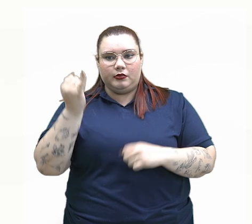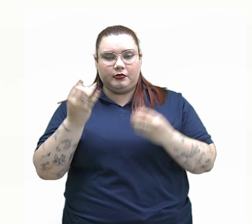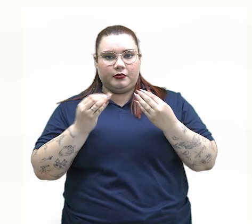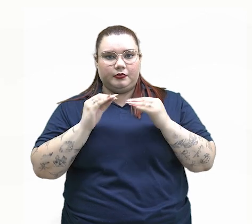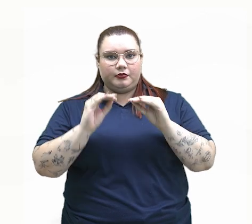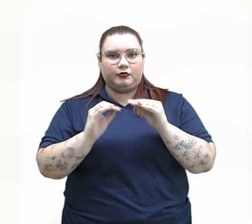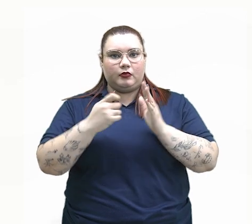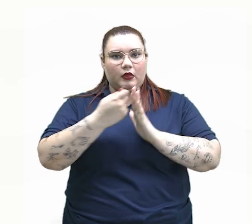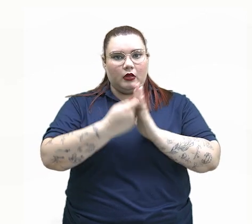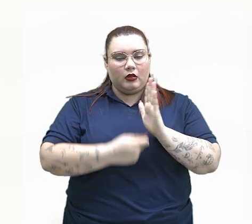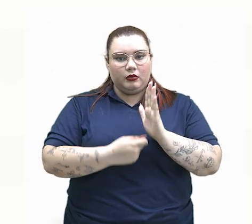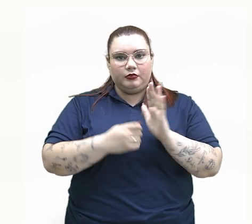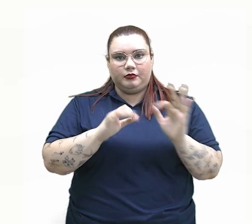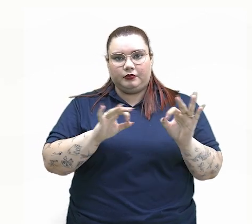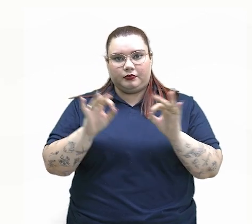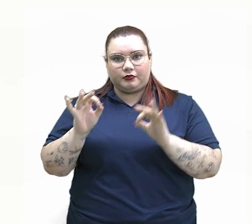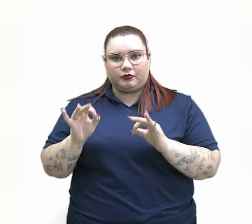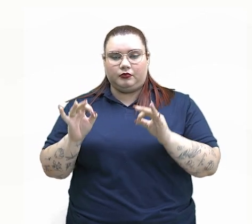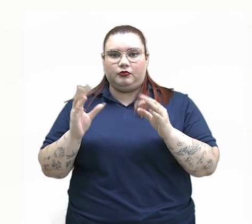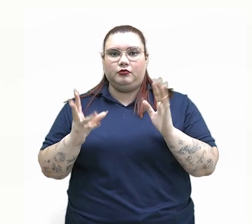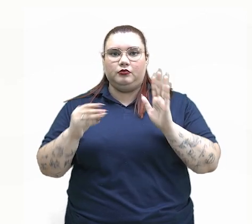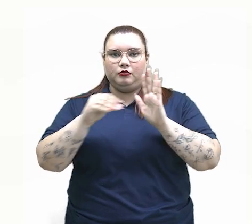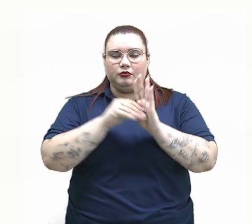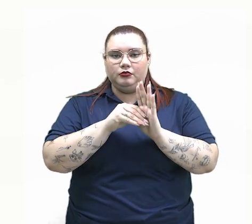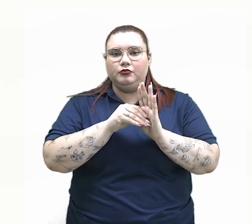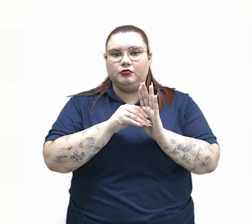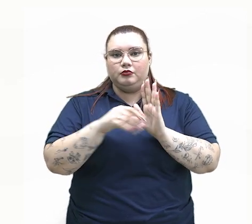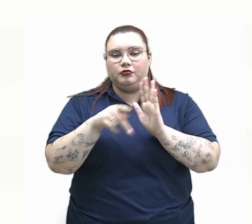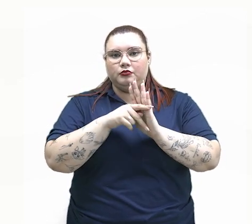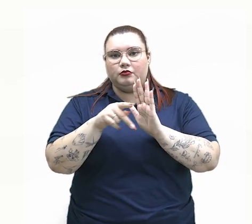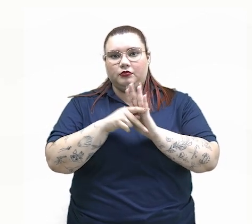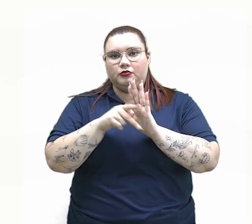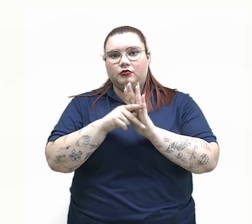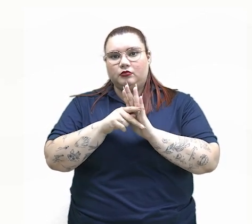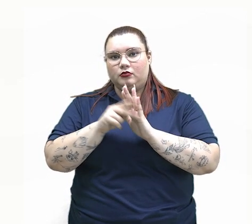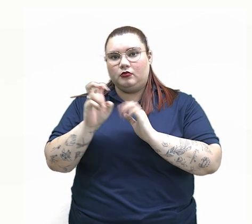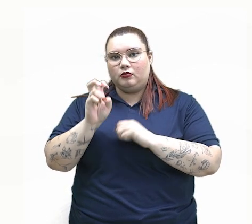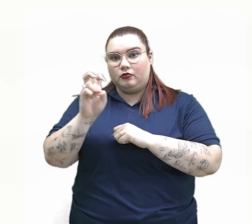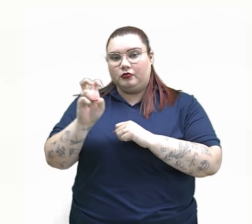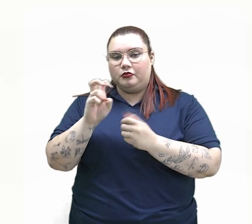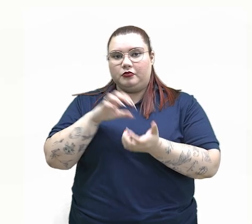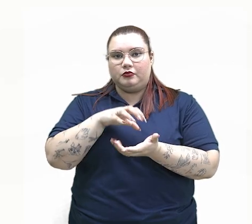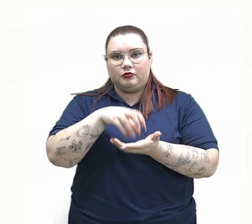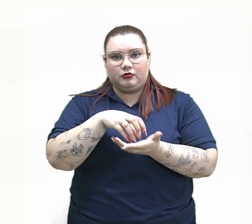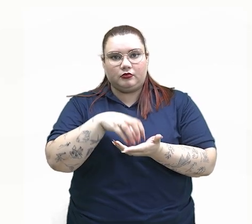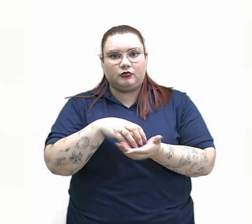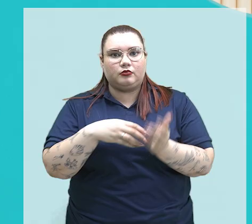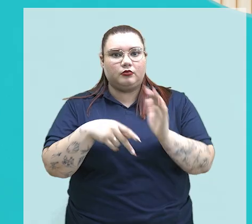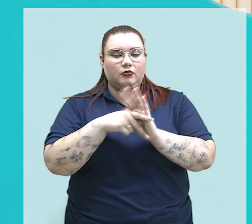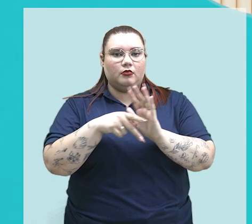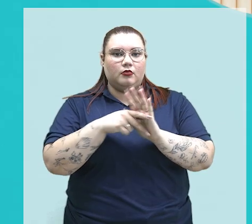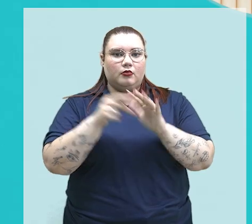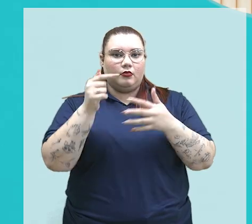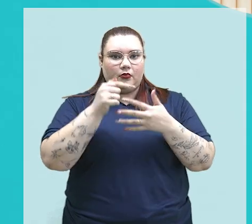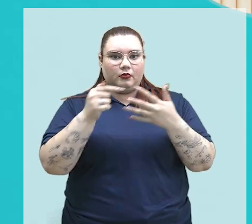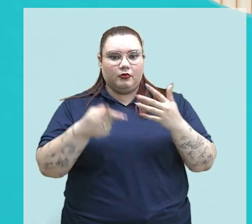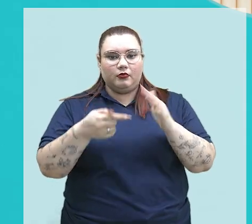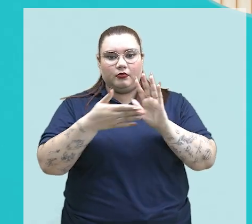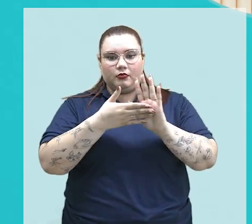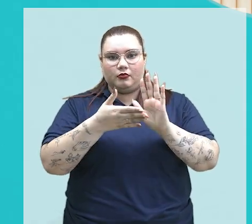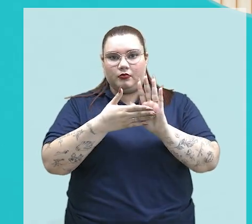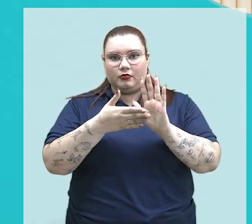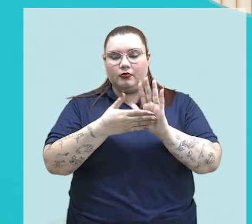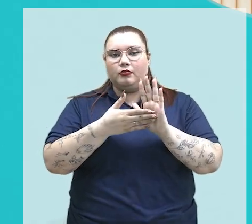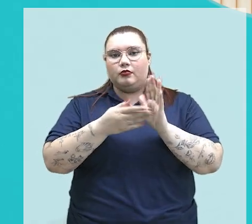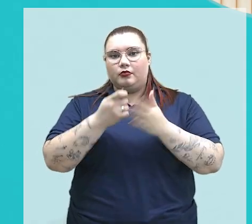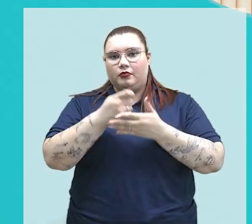dentro da redação e inclusive os nossos 5, né, os nossos 5 agentes aí dentro dessa proposta